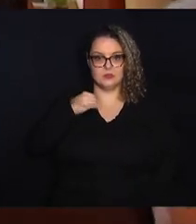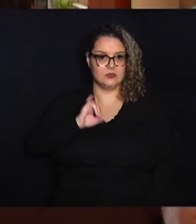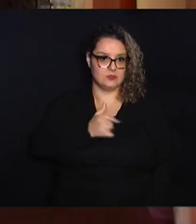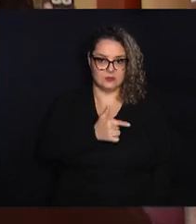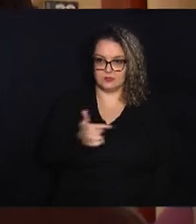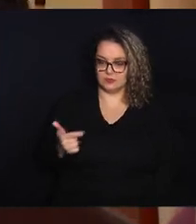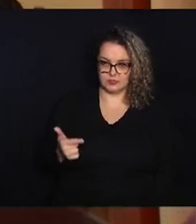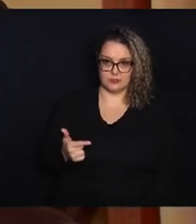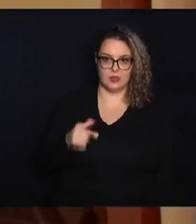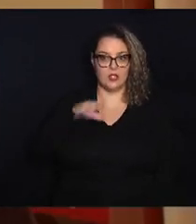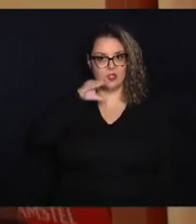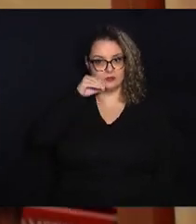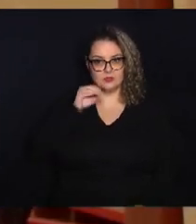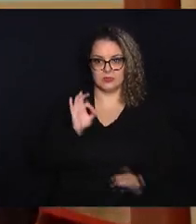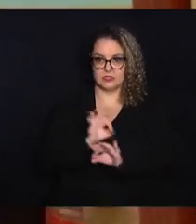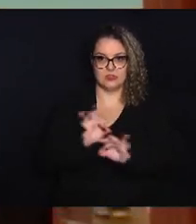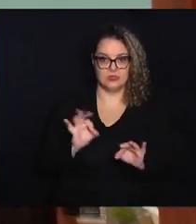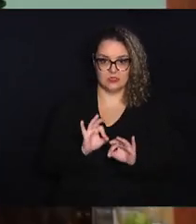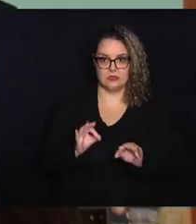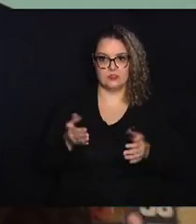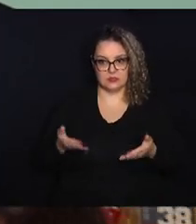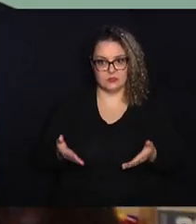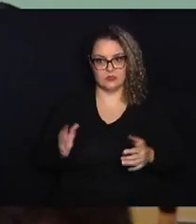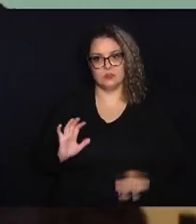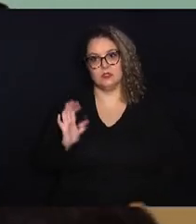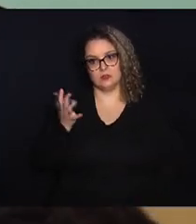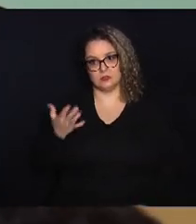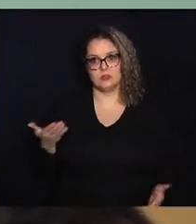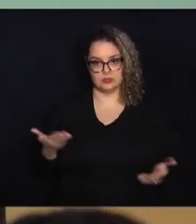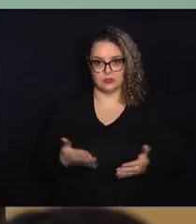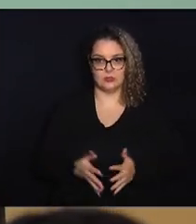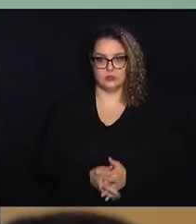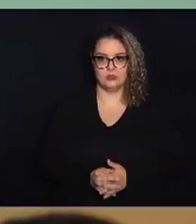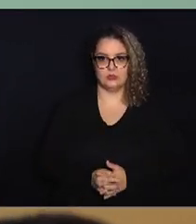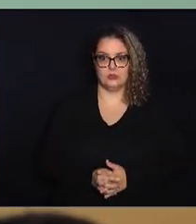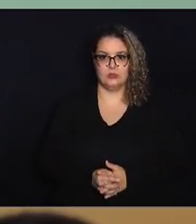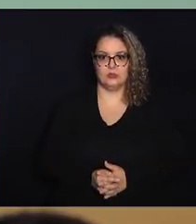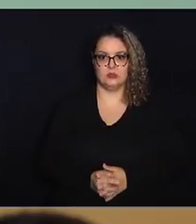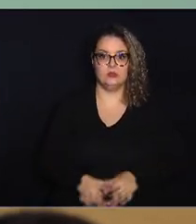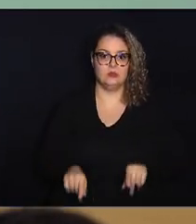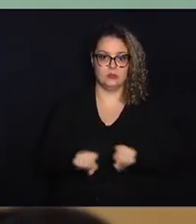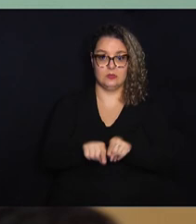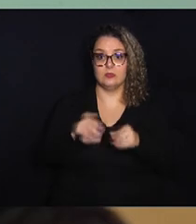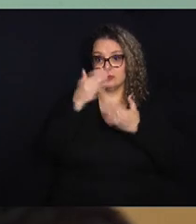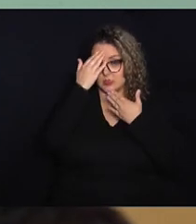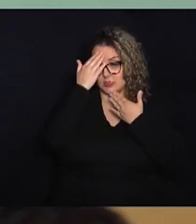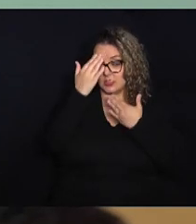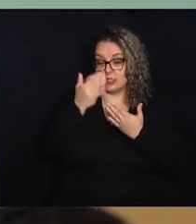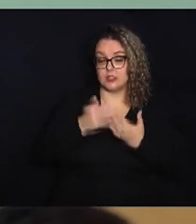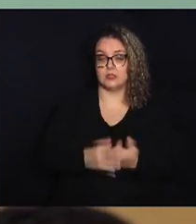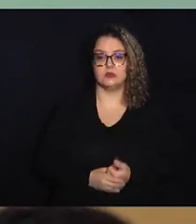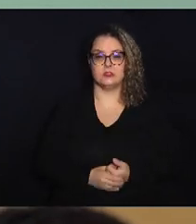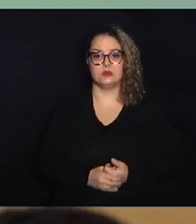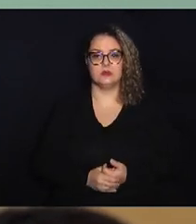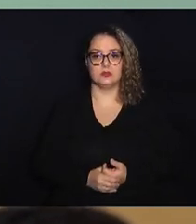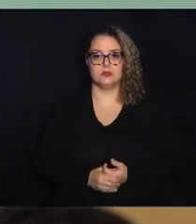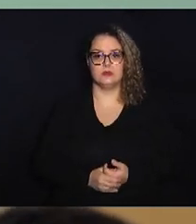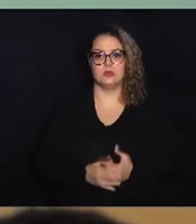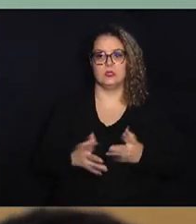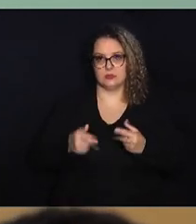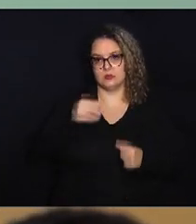os funcionários, nada disso aqui estaria acontecendo hoje. Também agradecer aos